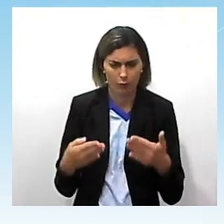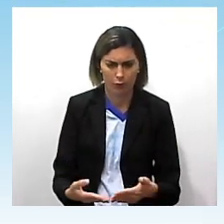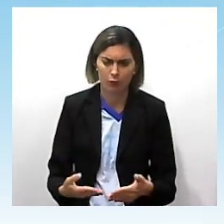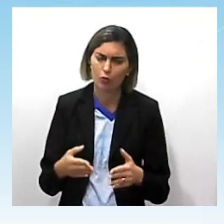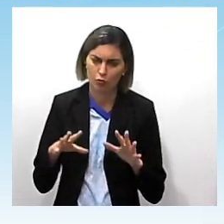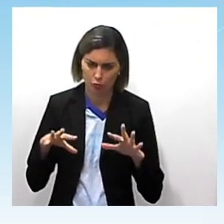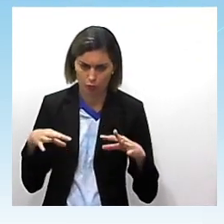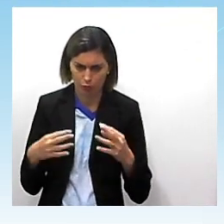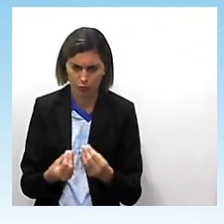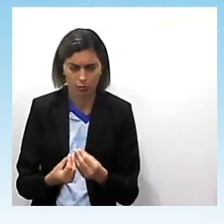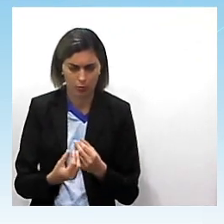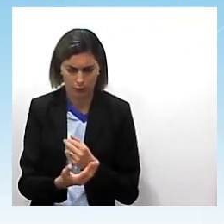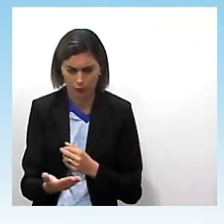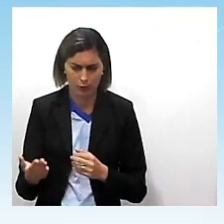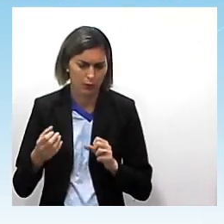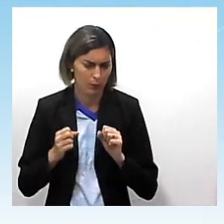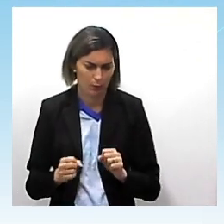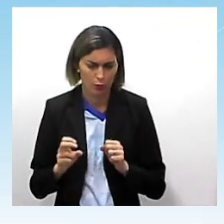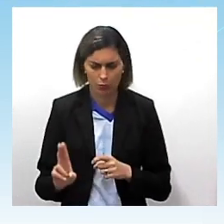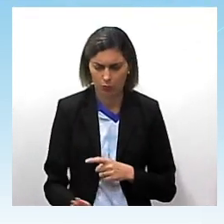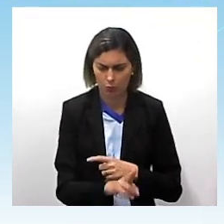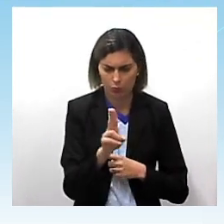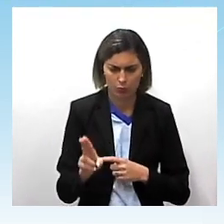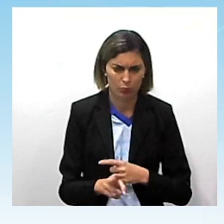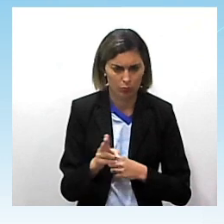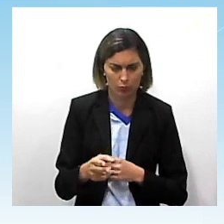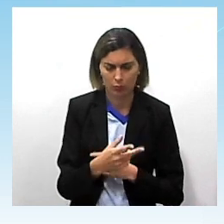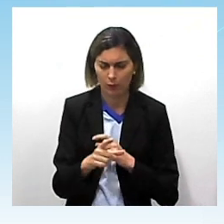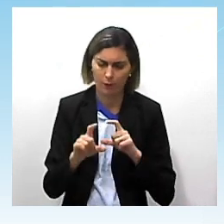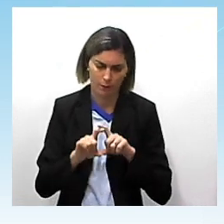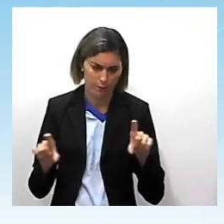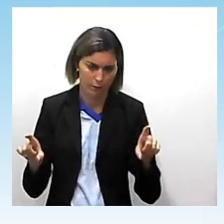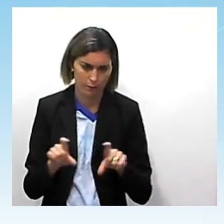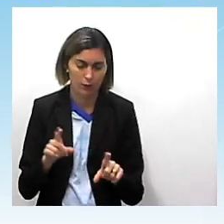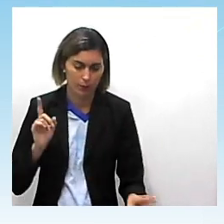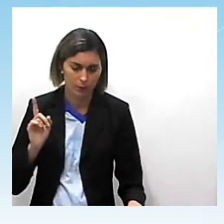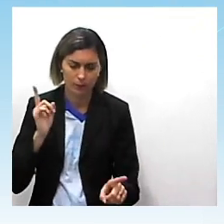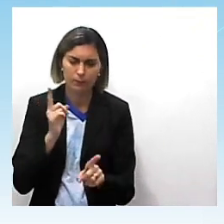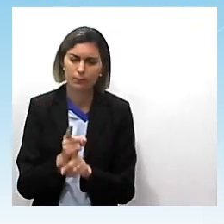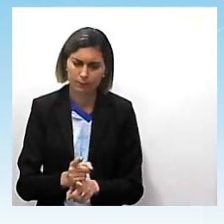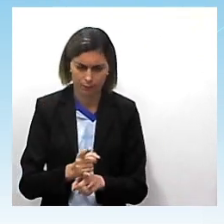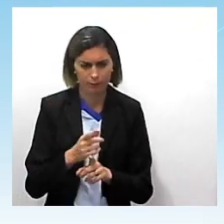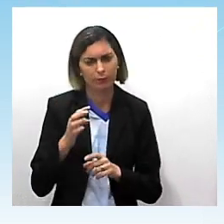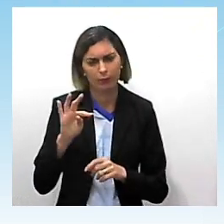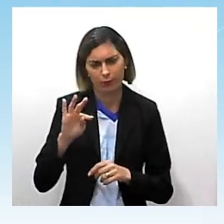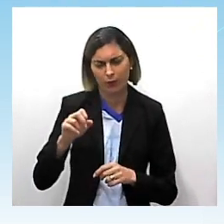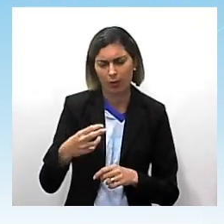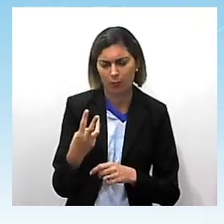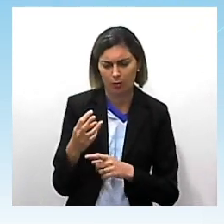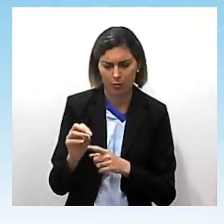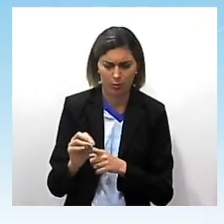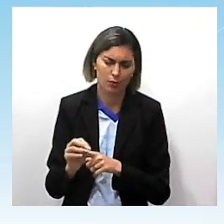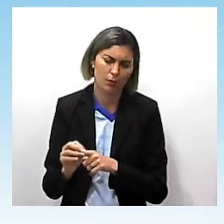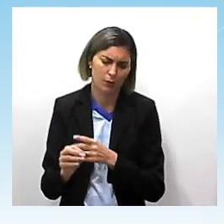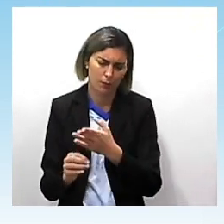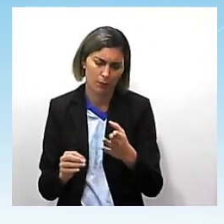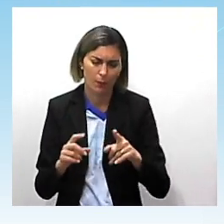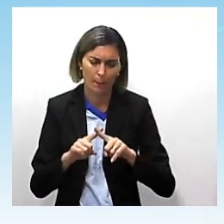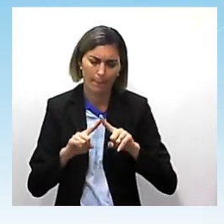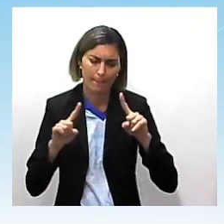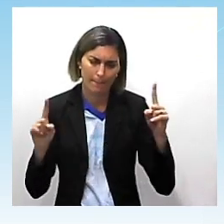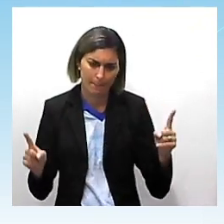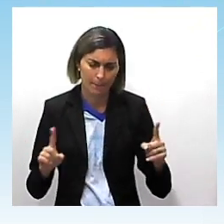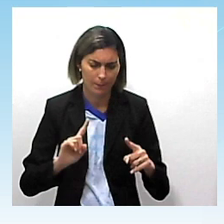termo geral, porque você poderia ter utilizado uma daquelas fórmulas para encontrar o termo 30, beleza?